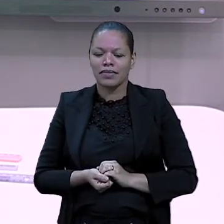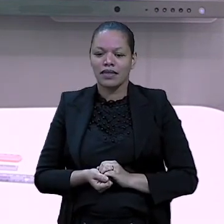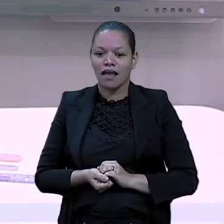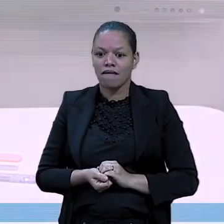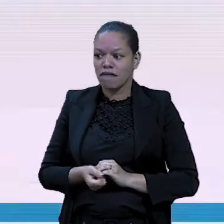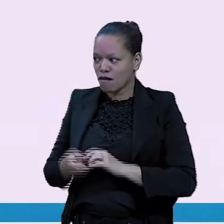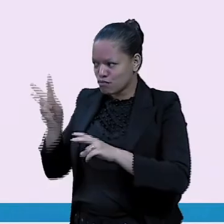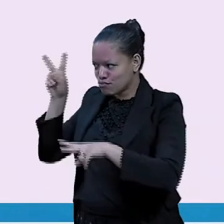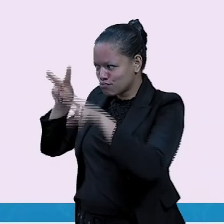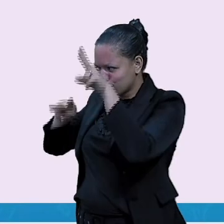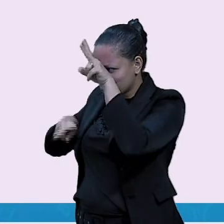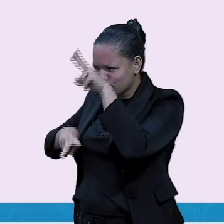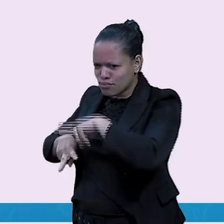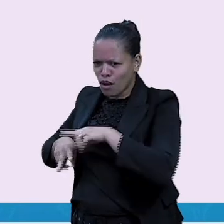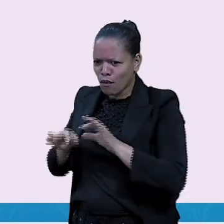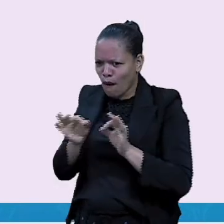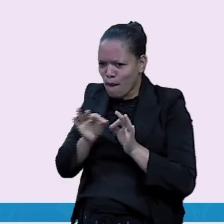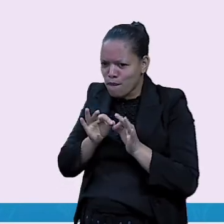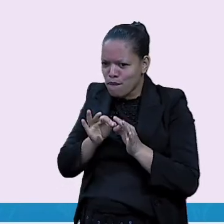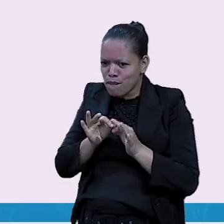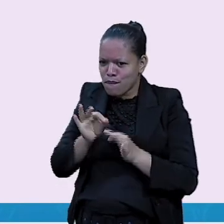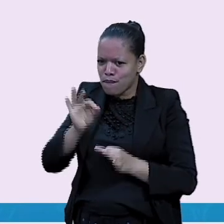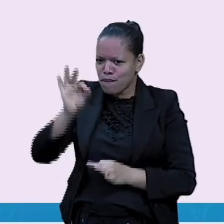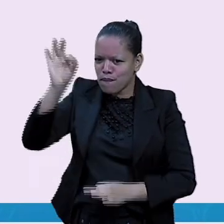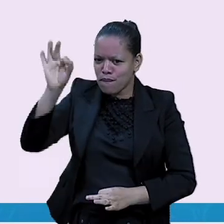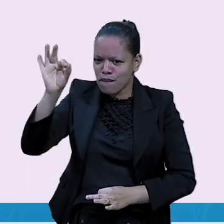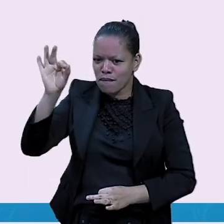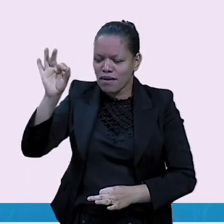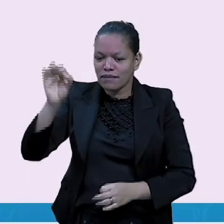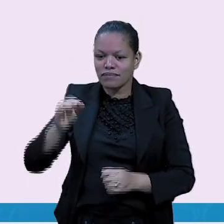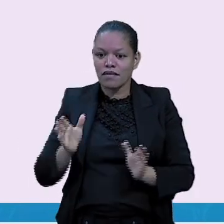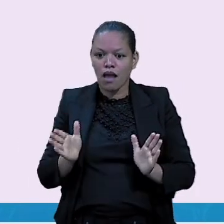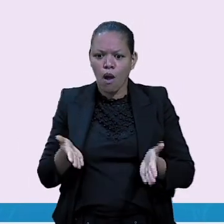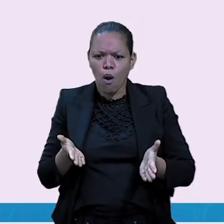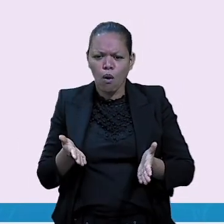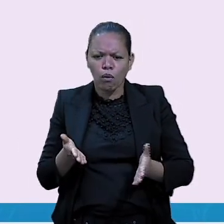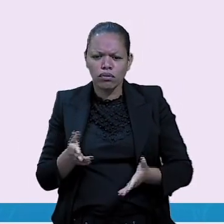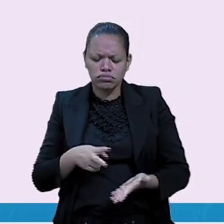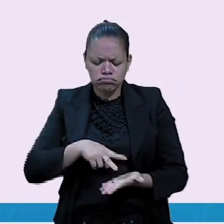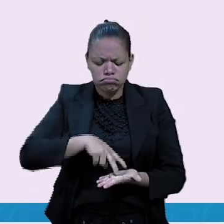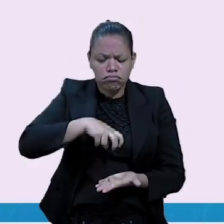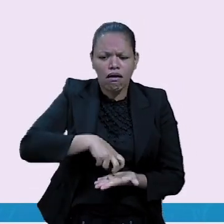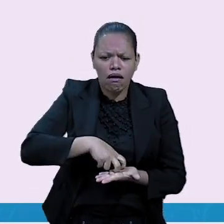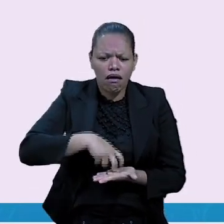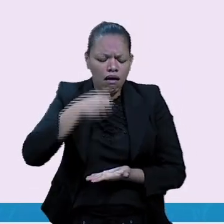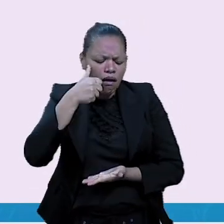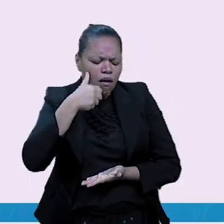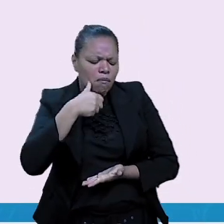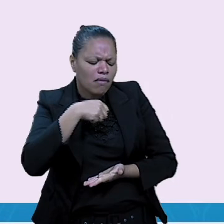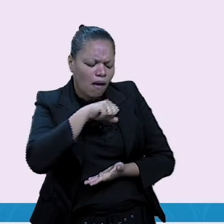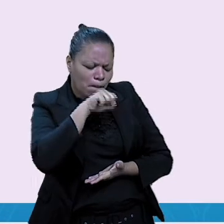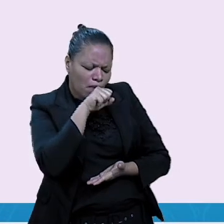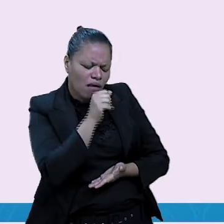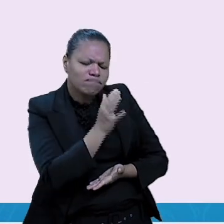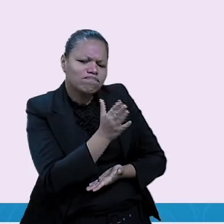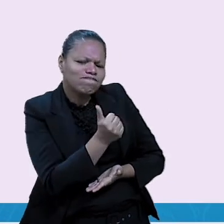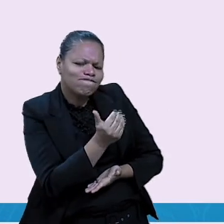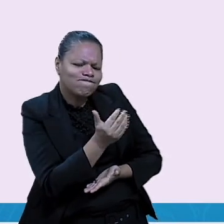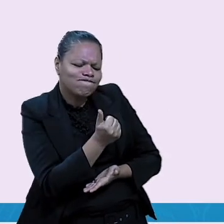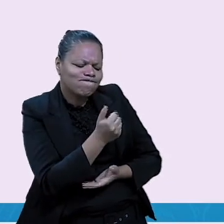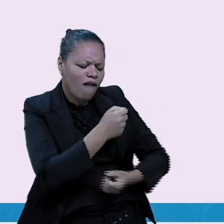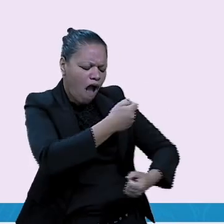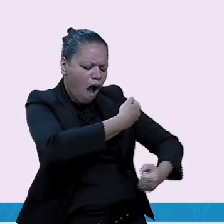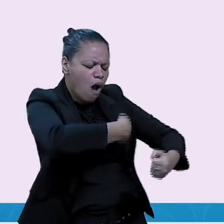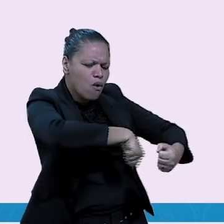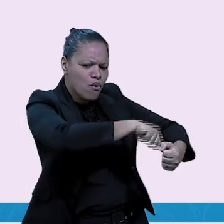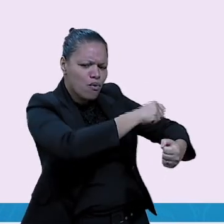ler o texto. Ele chama Fita Métrica História. Hoje pela manhã, minha mãe me chamou na cozinha. Pensei que